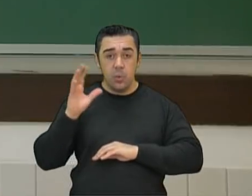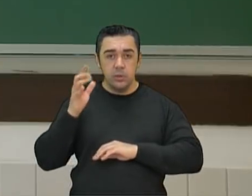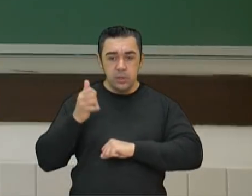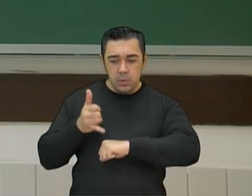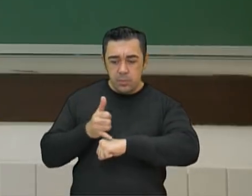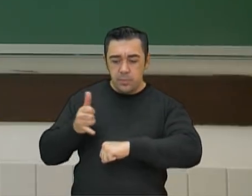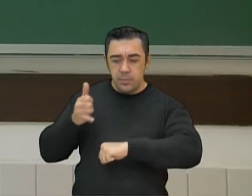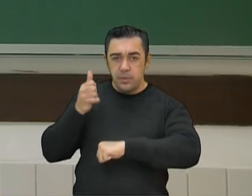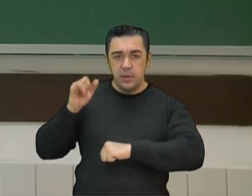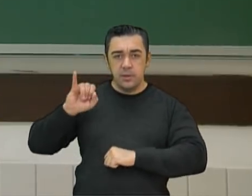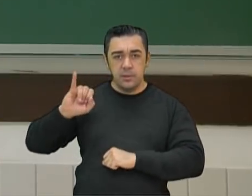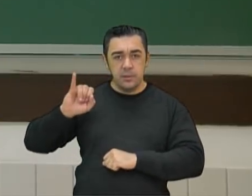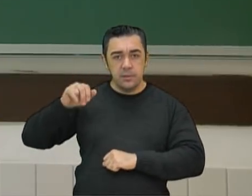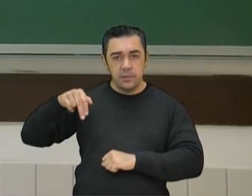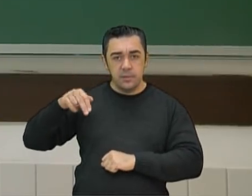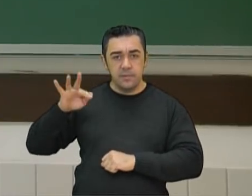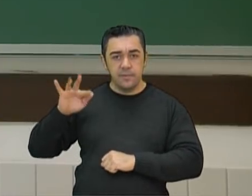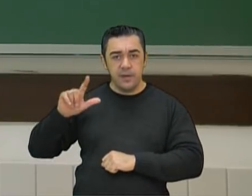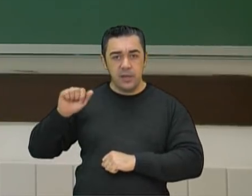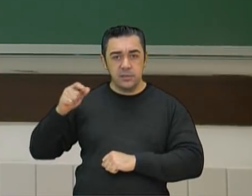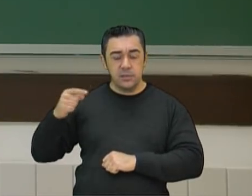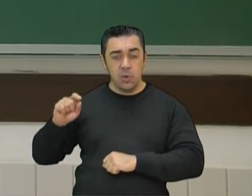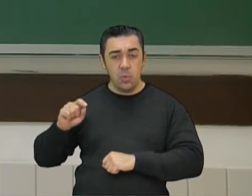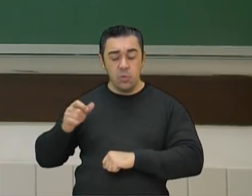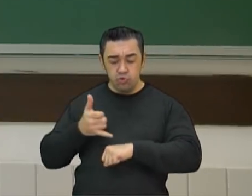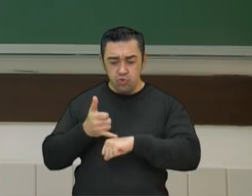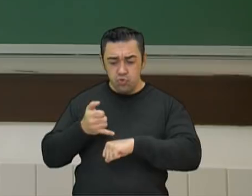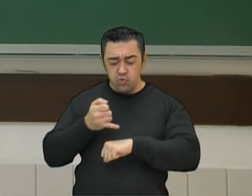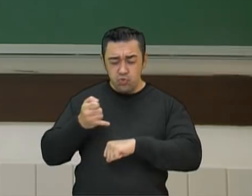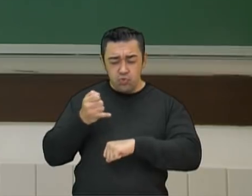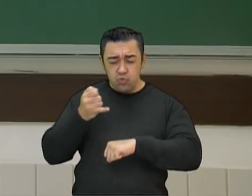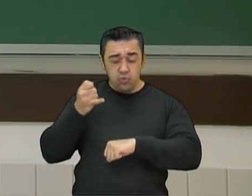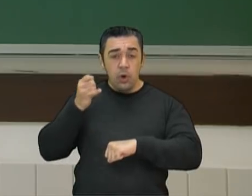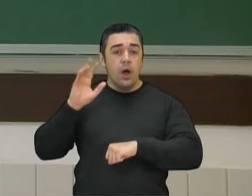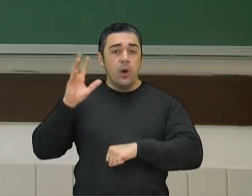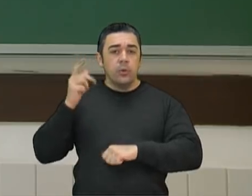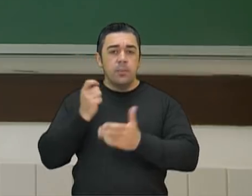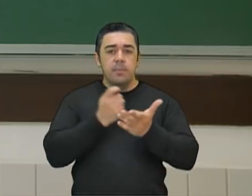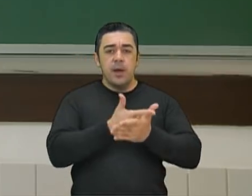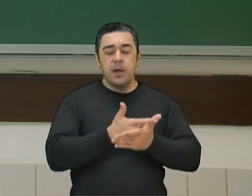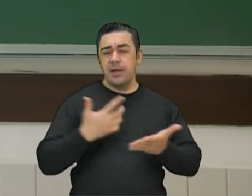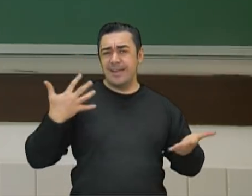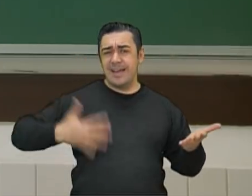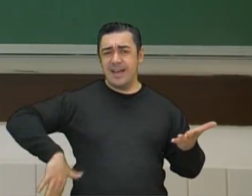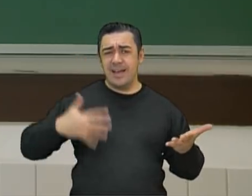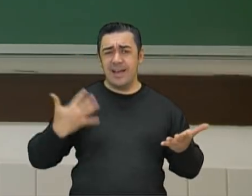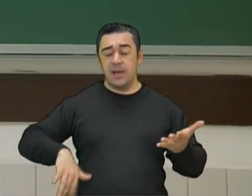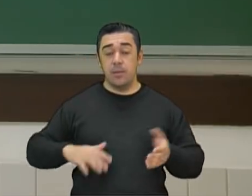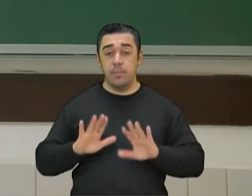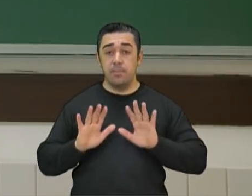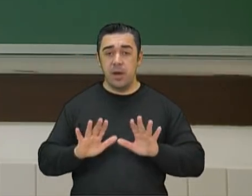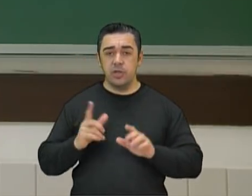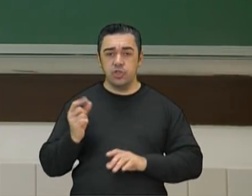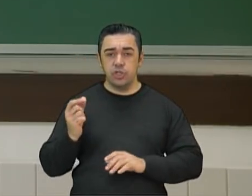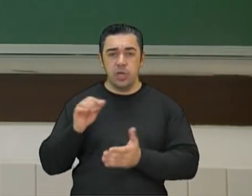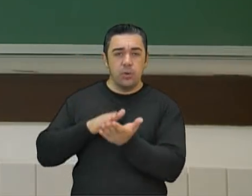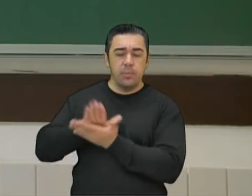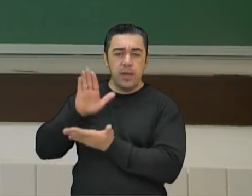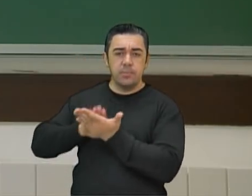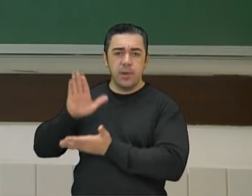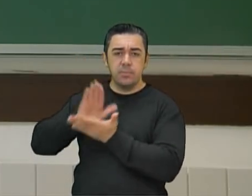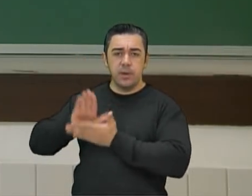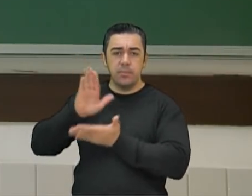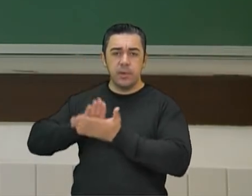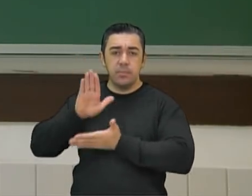o que é a inflação? Aumento, subida dos preços. Só que no caso alemão, com muito dinheiro sendo impresso,